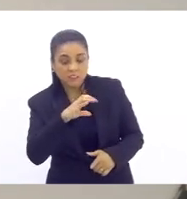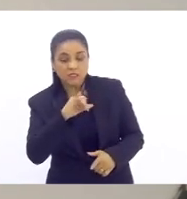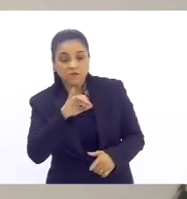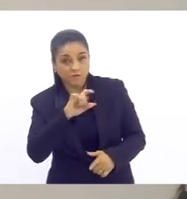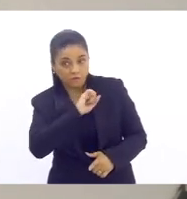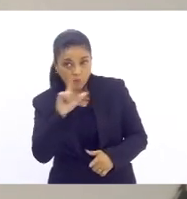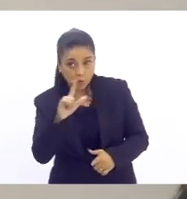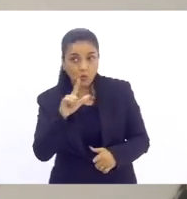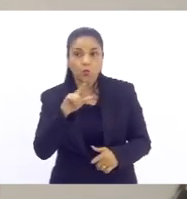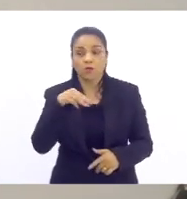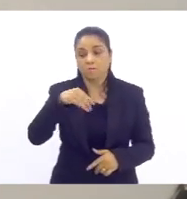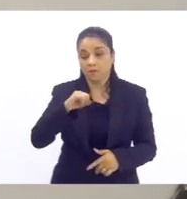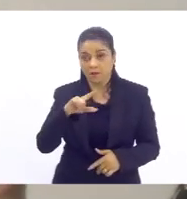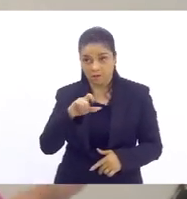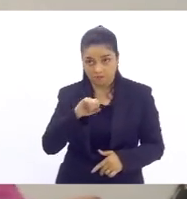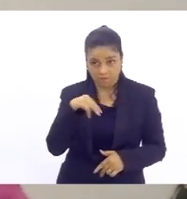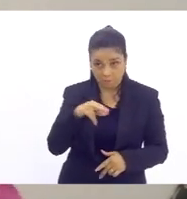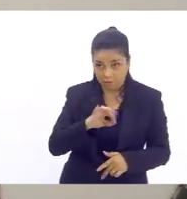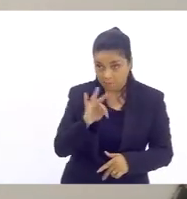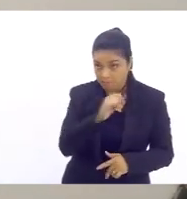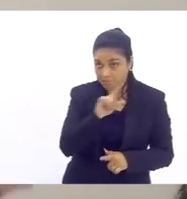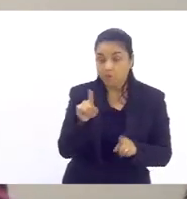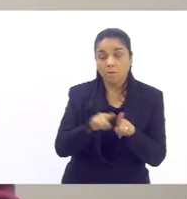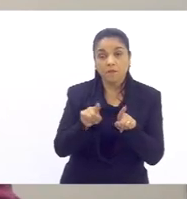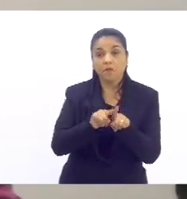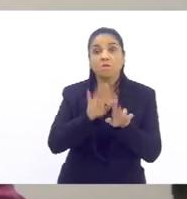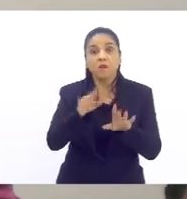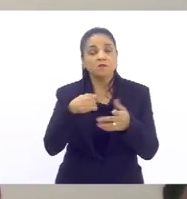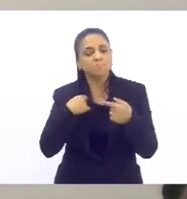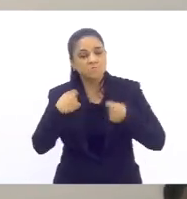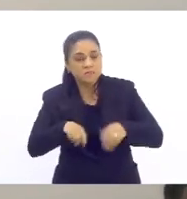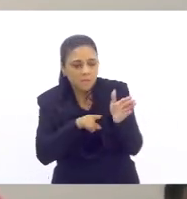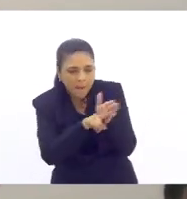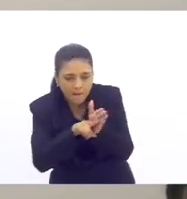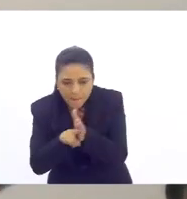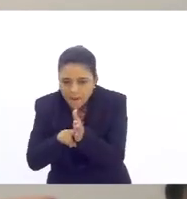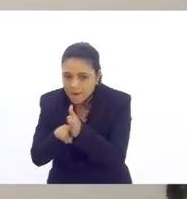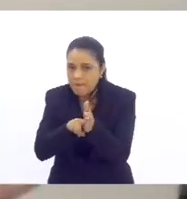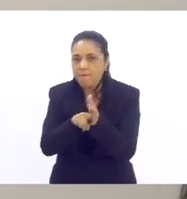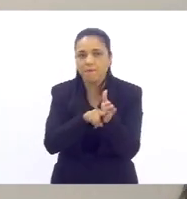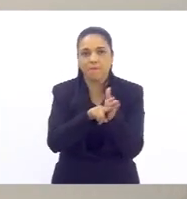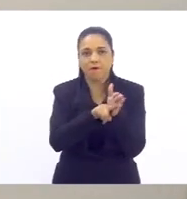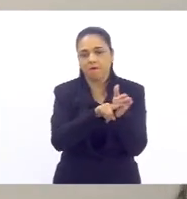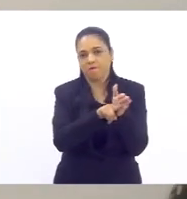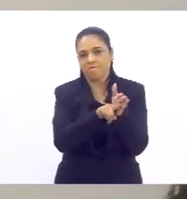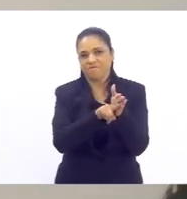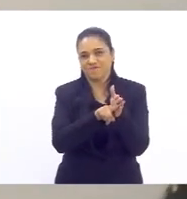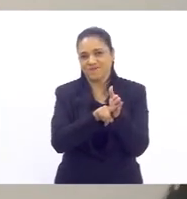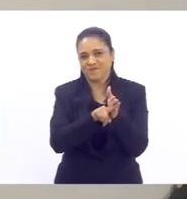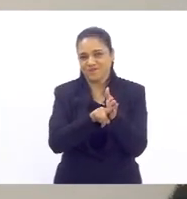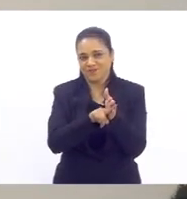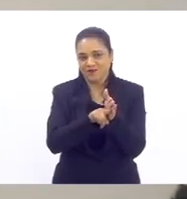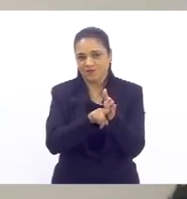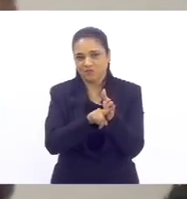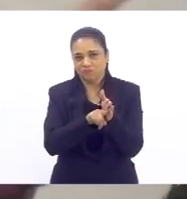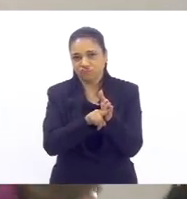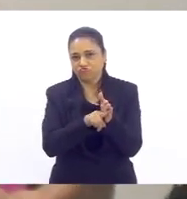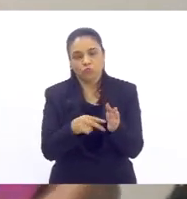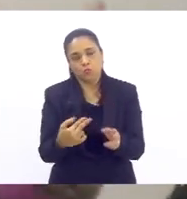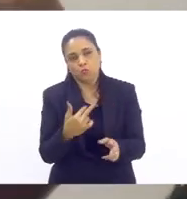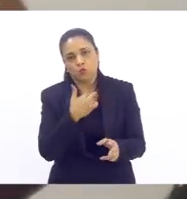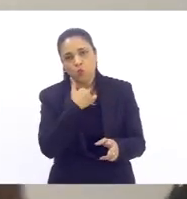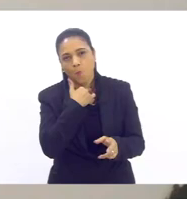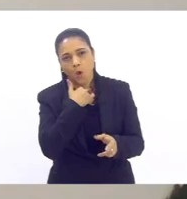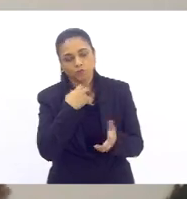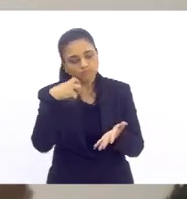é o que a gente precisa é da investigação a gente não pode ter né uma condenação